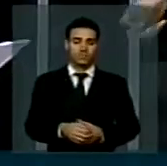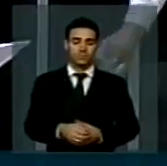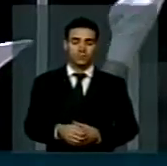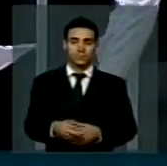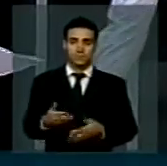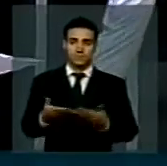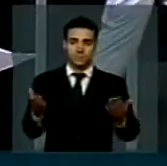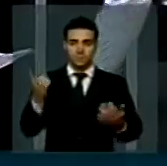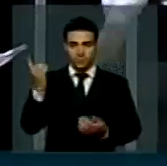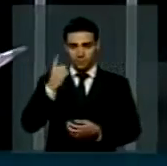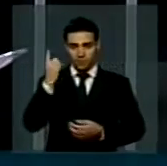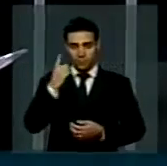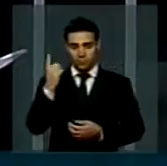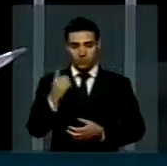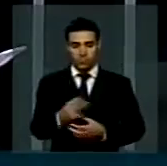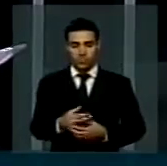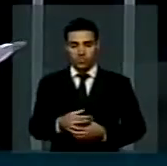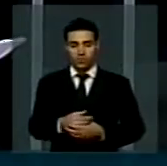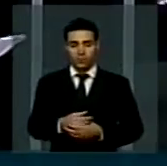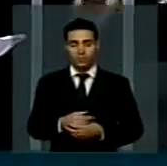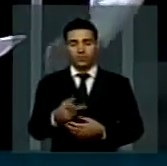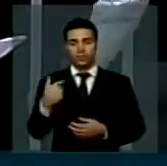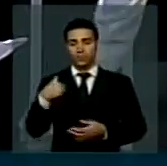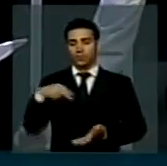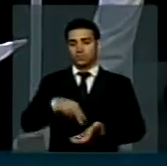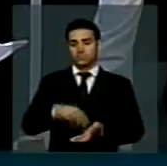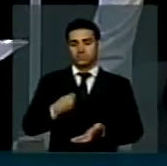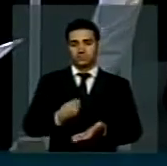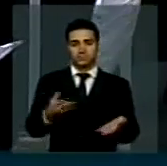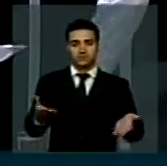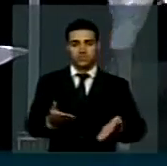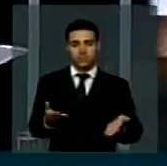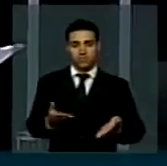Senhoras e senhores deputados, venho a essa tribuna hoje